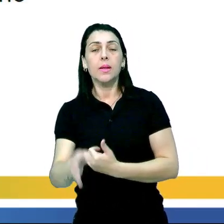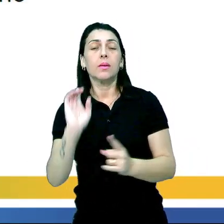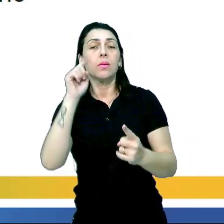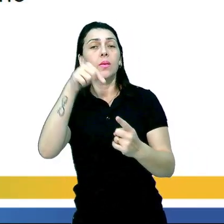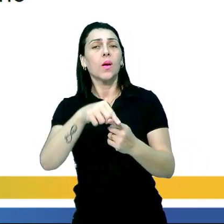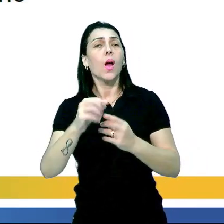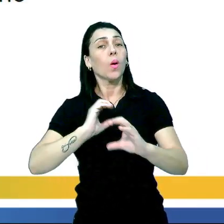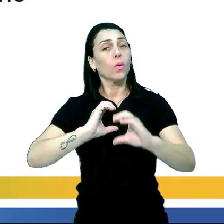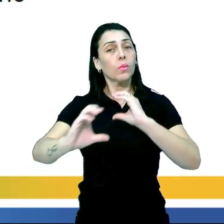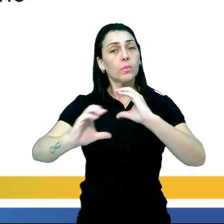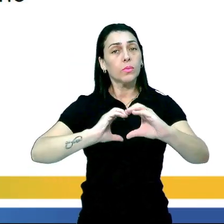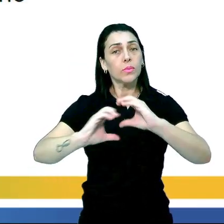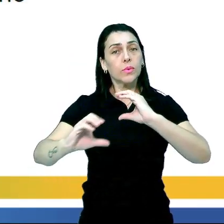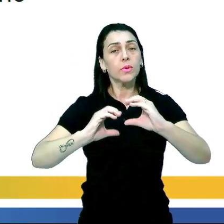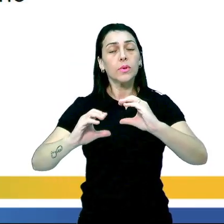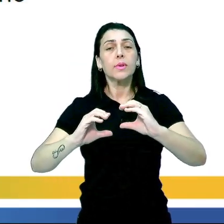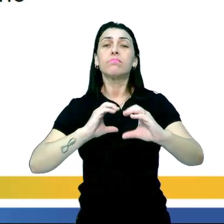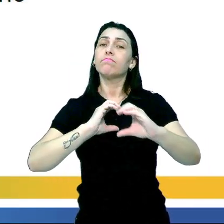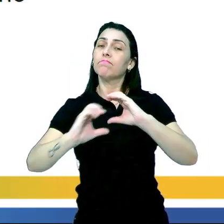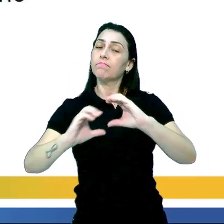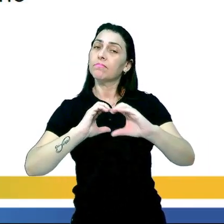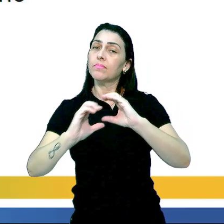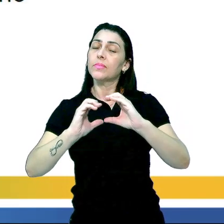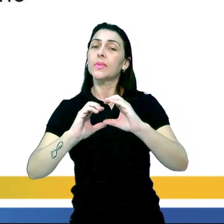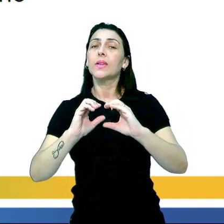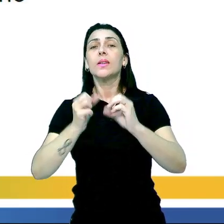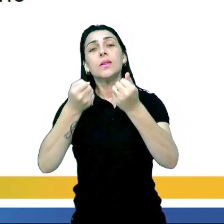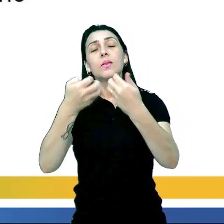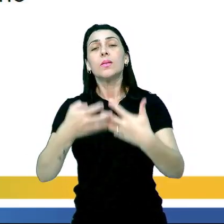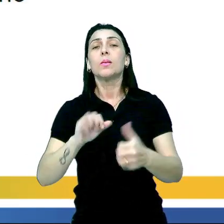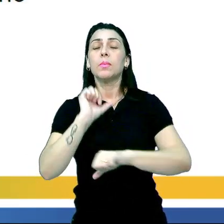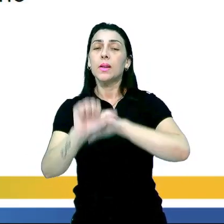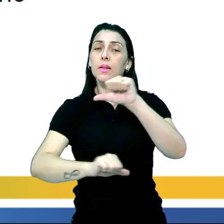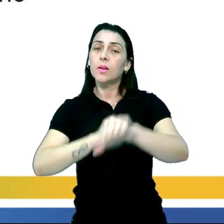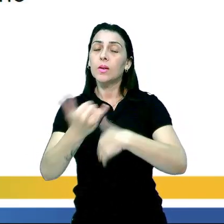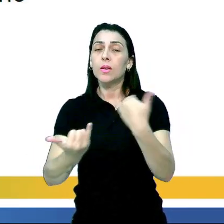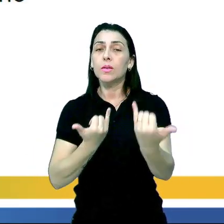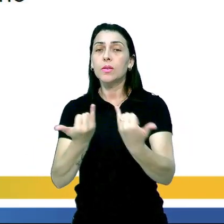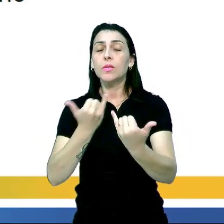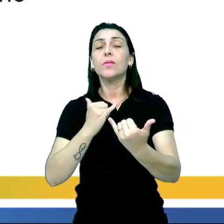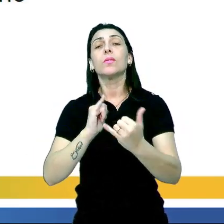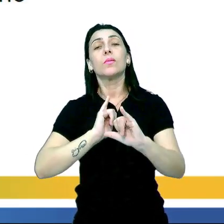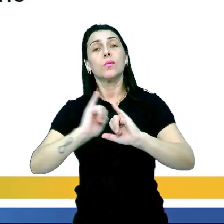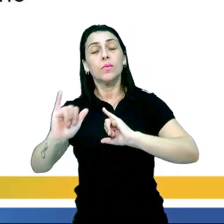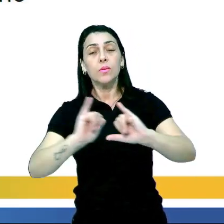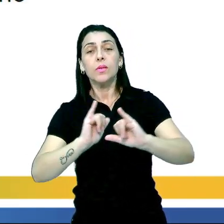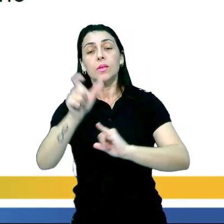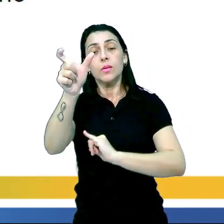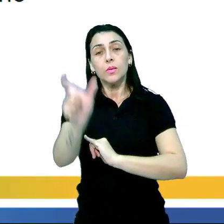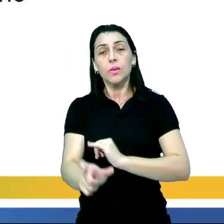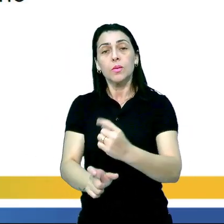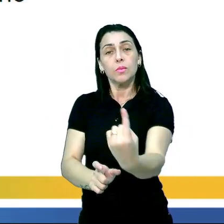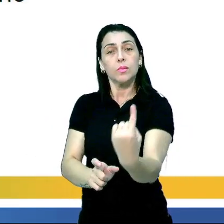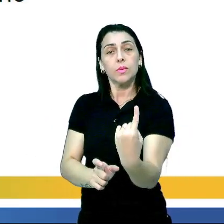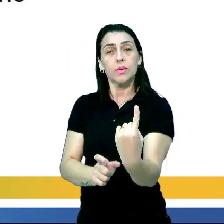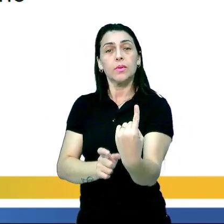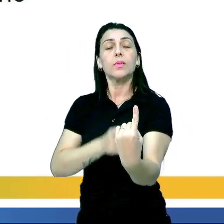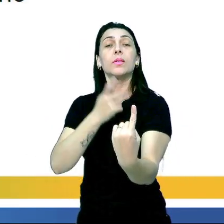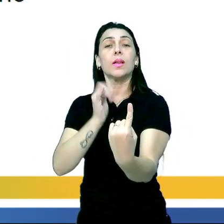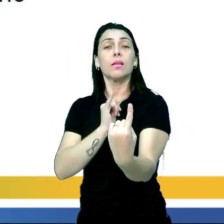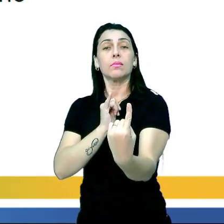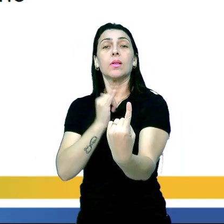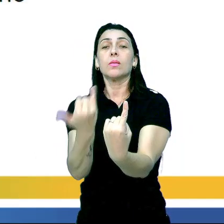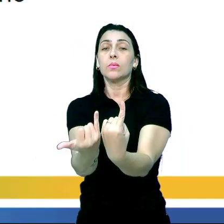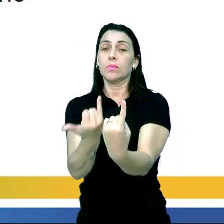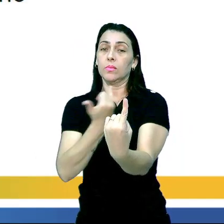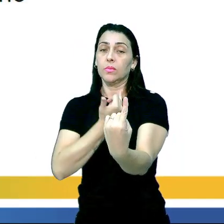é comunicar. Então, a comunicação definida pela troca de informações entre o emissor, que é aquele que